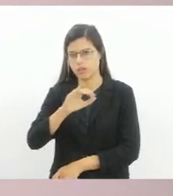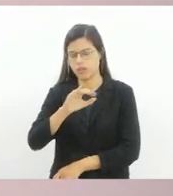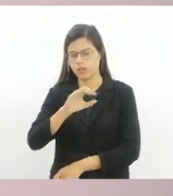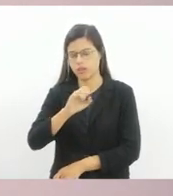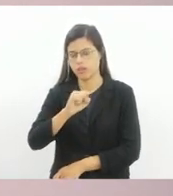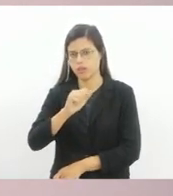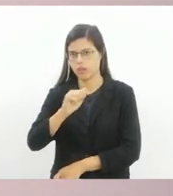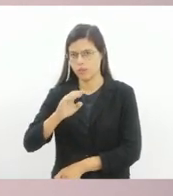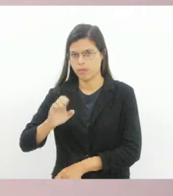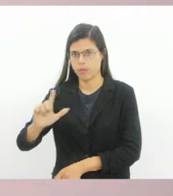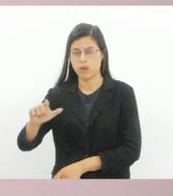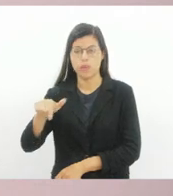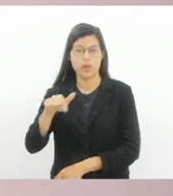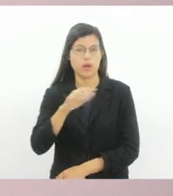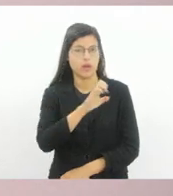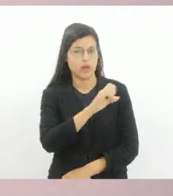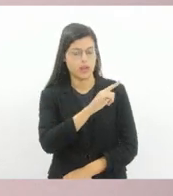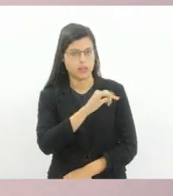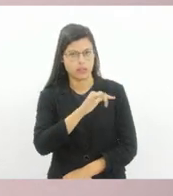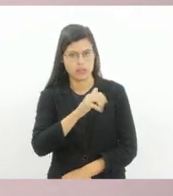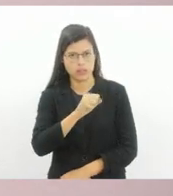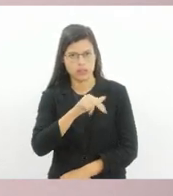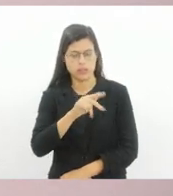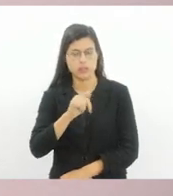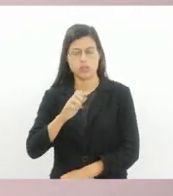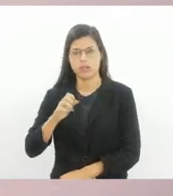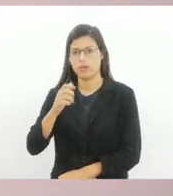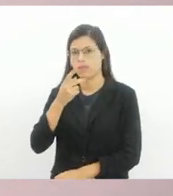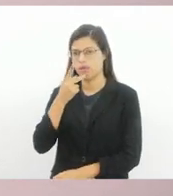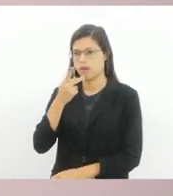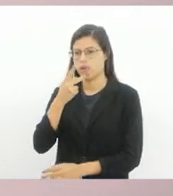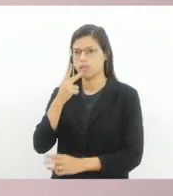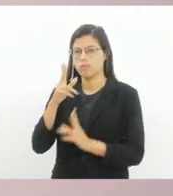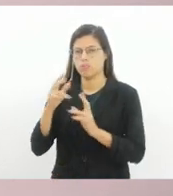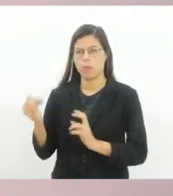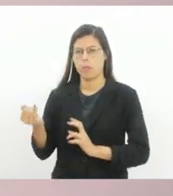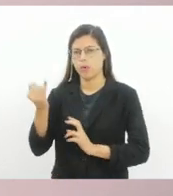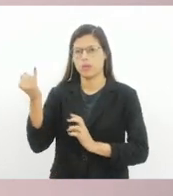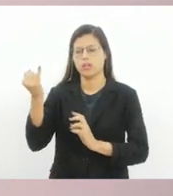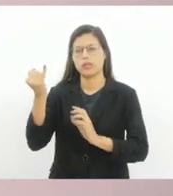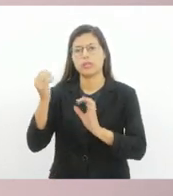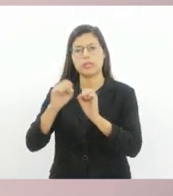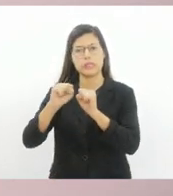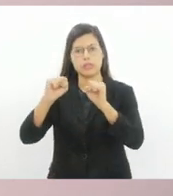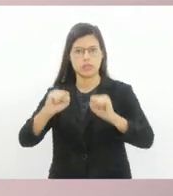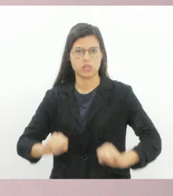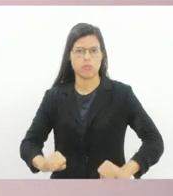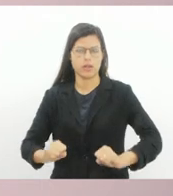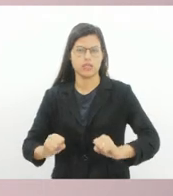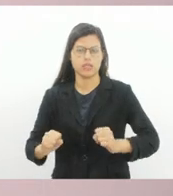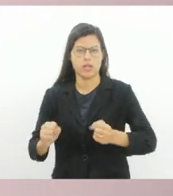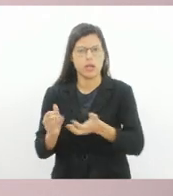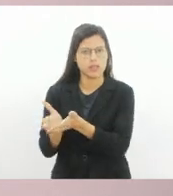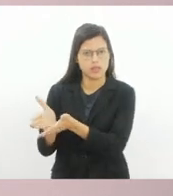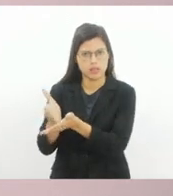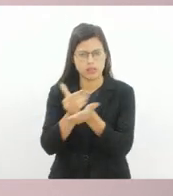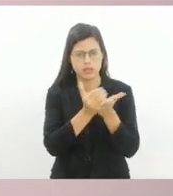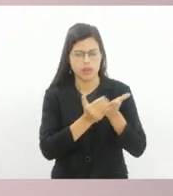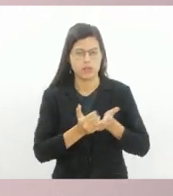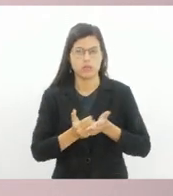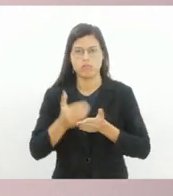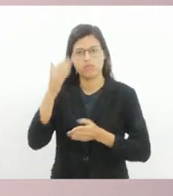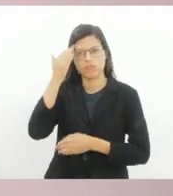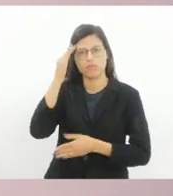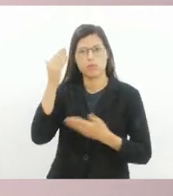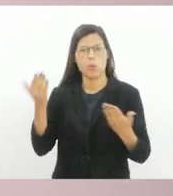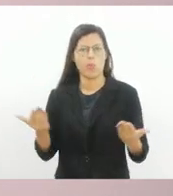traz a importância de sistematizar esses dados, né, e da gente entender hoje como que